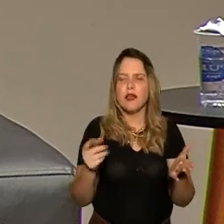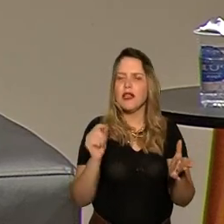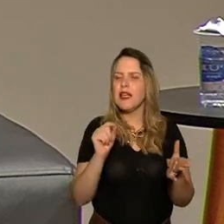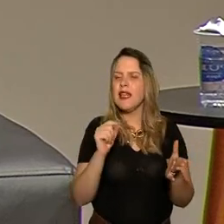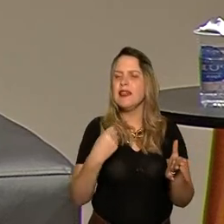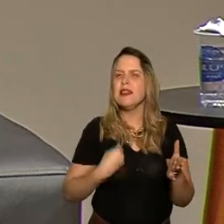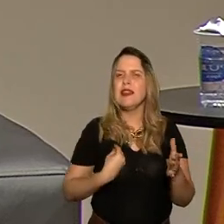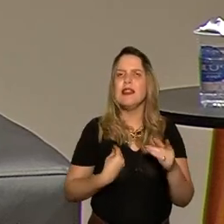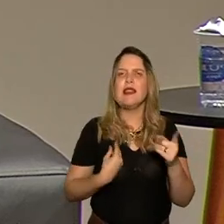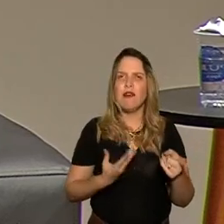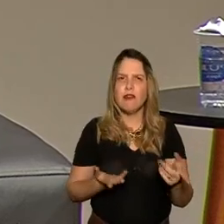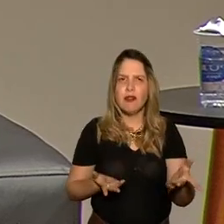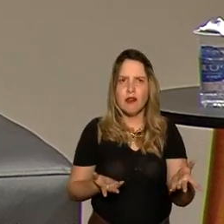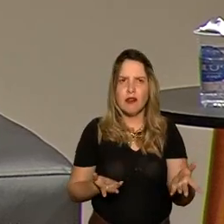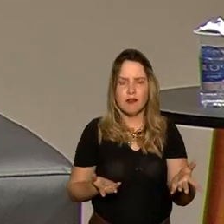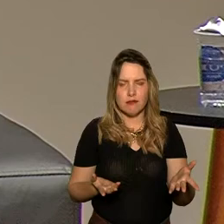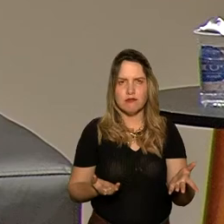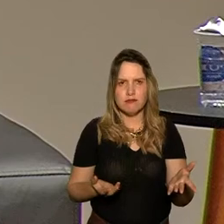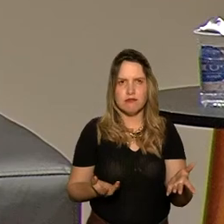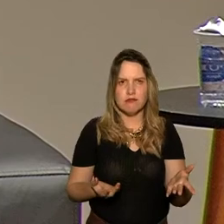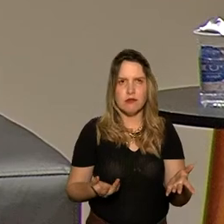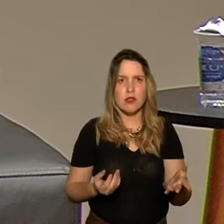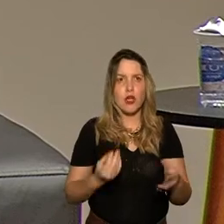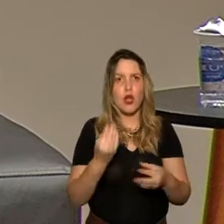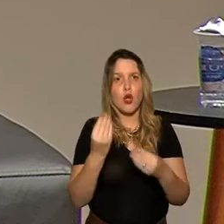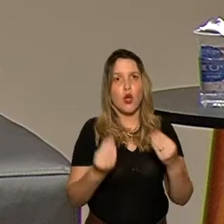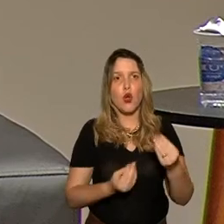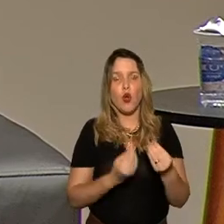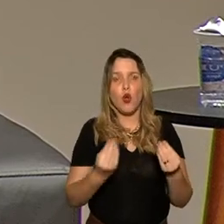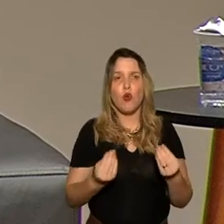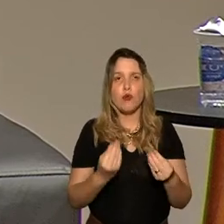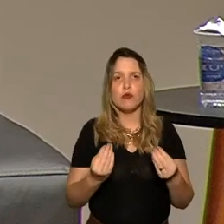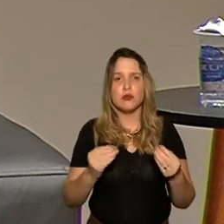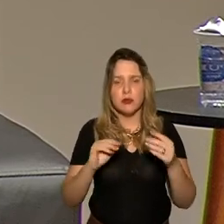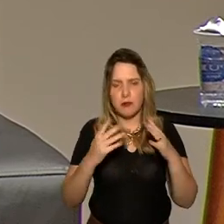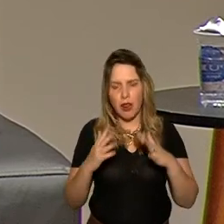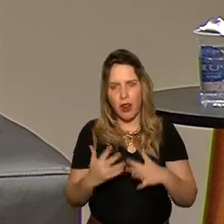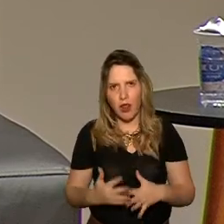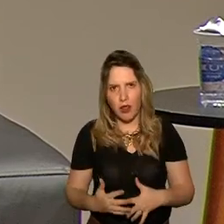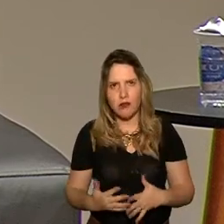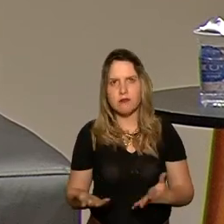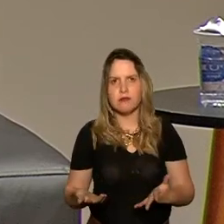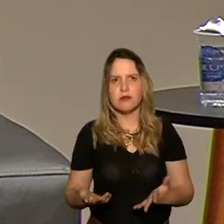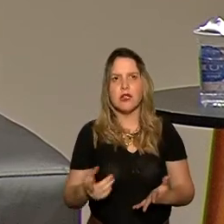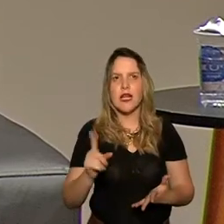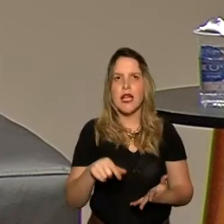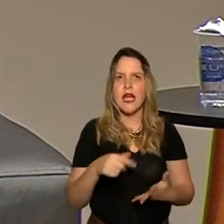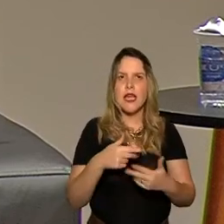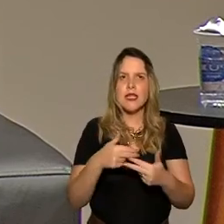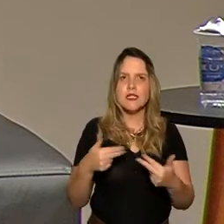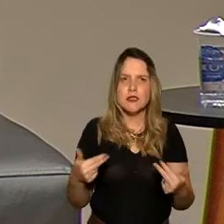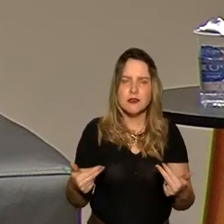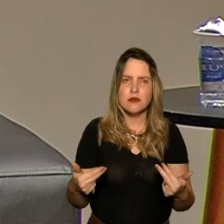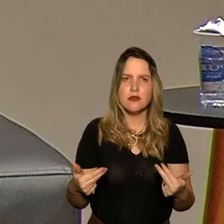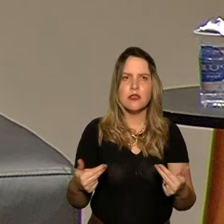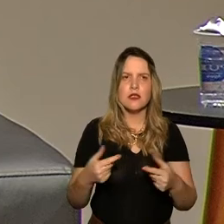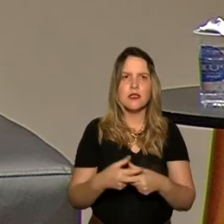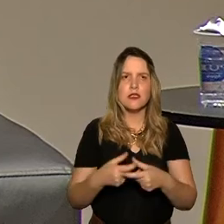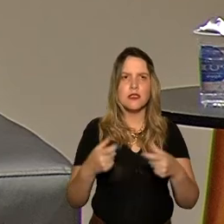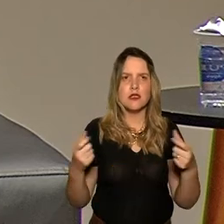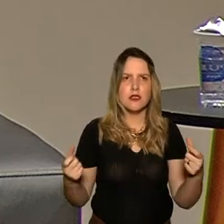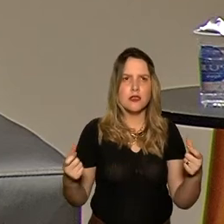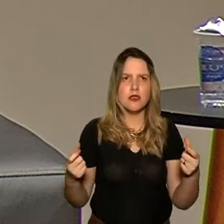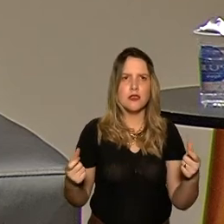dava as cartas naquele lugar um detalhe meses antes ou então